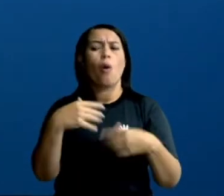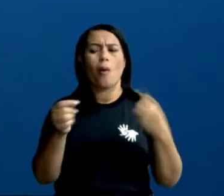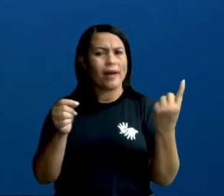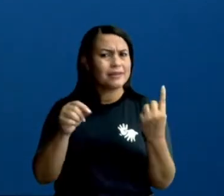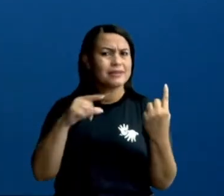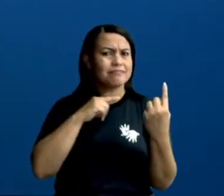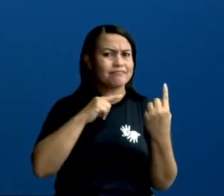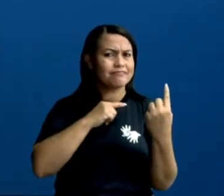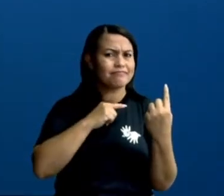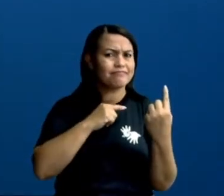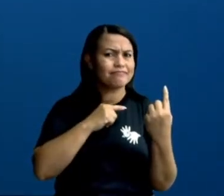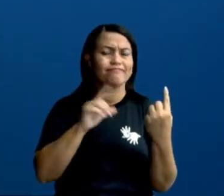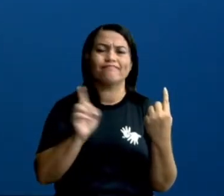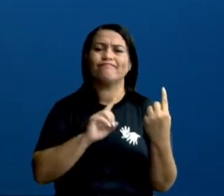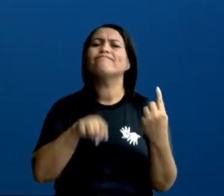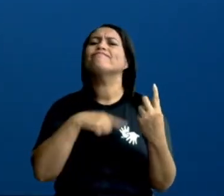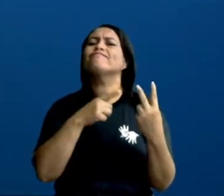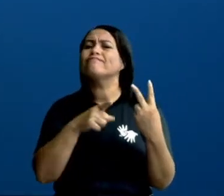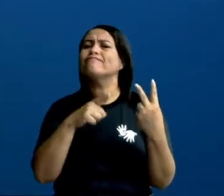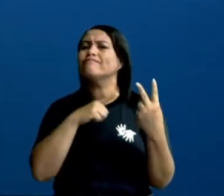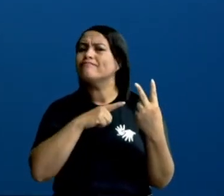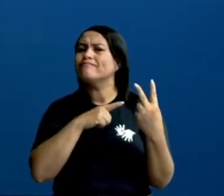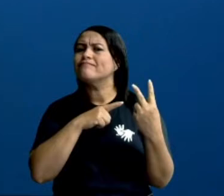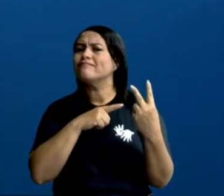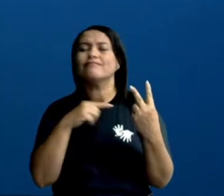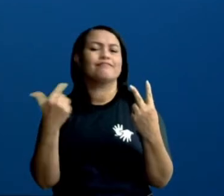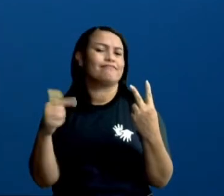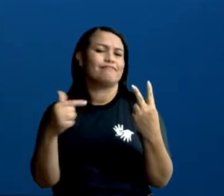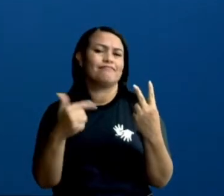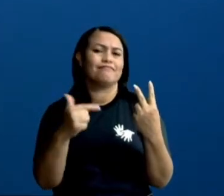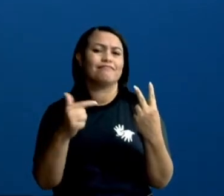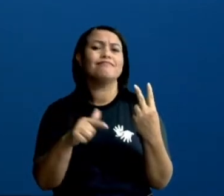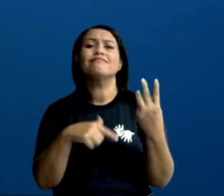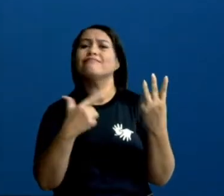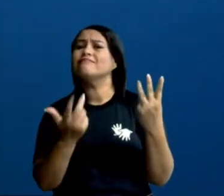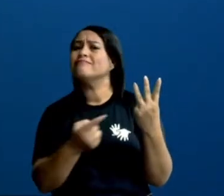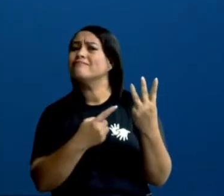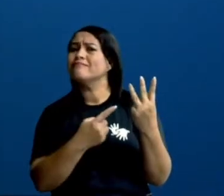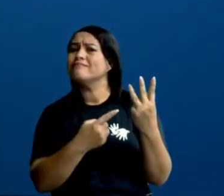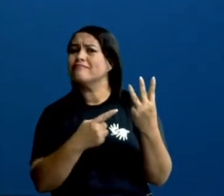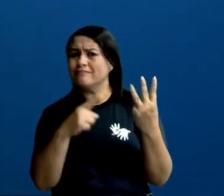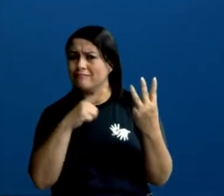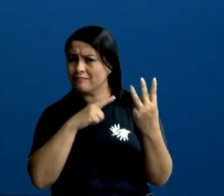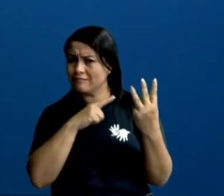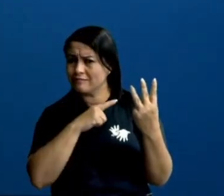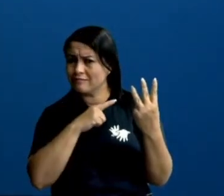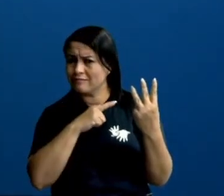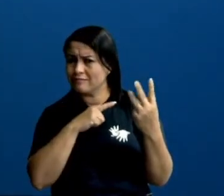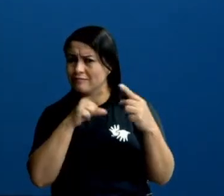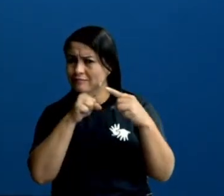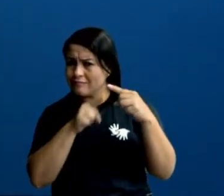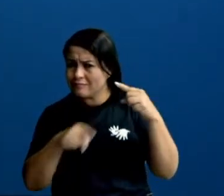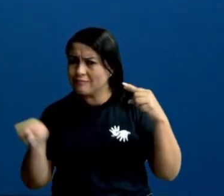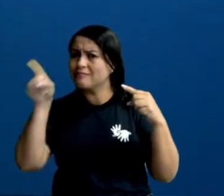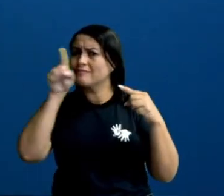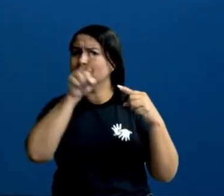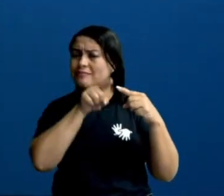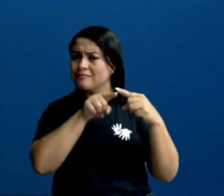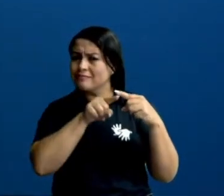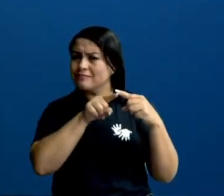Não. Essa aqui tem, gente? Não. E essa? Tem uma forma